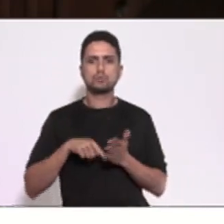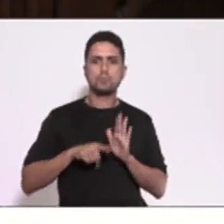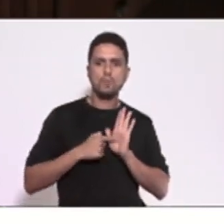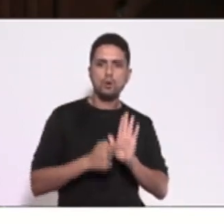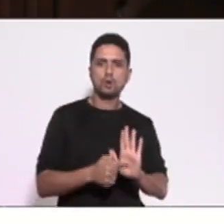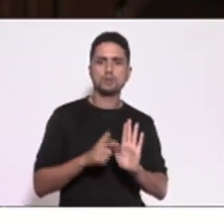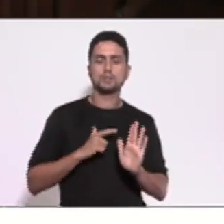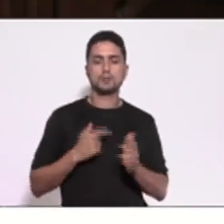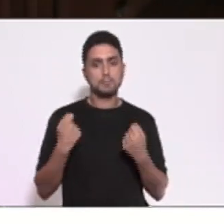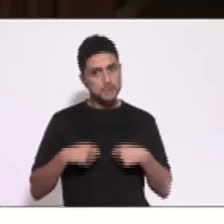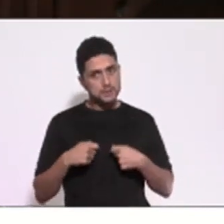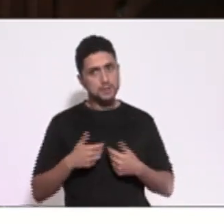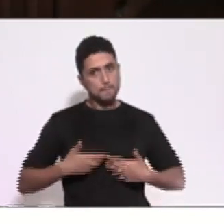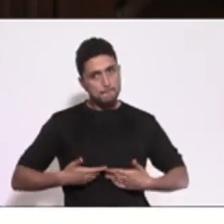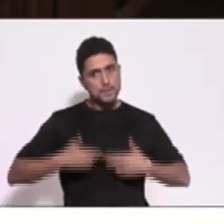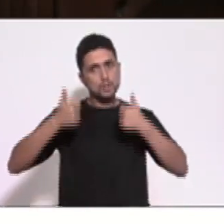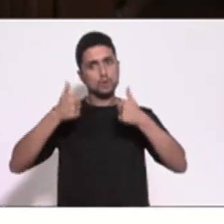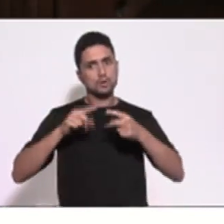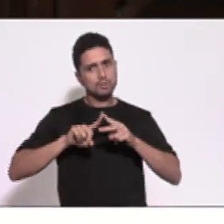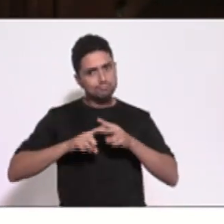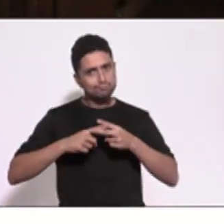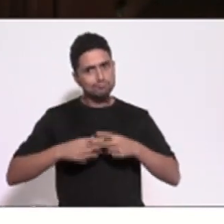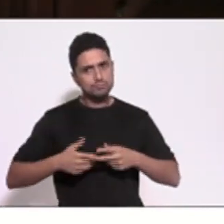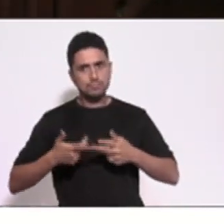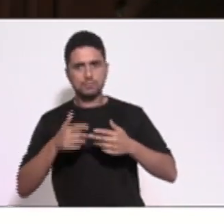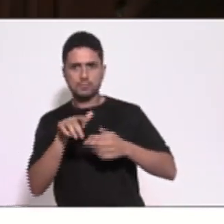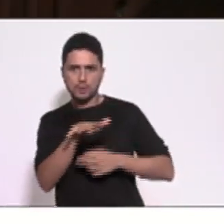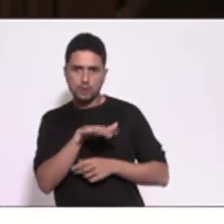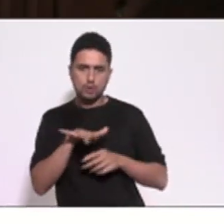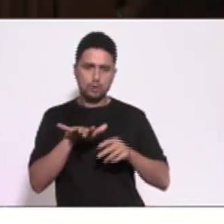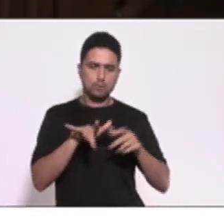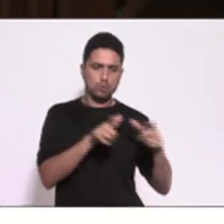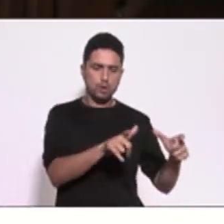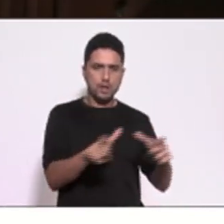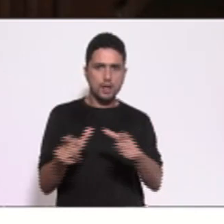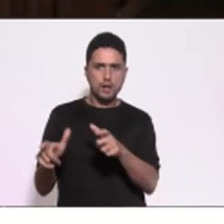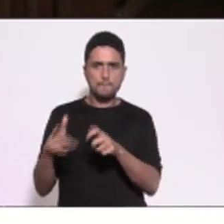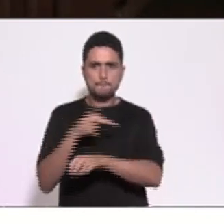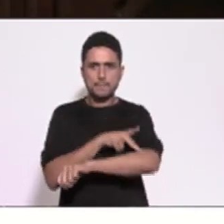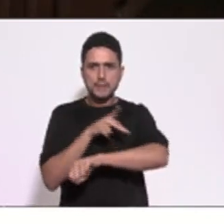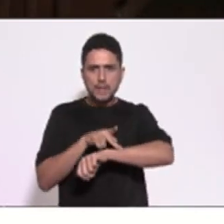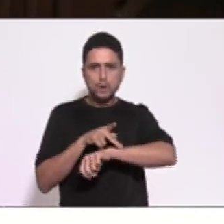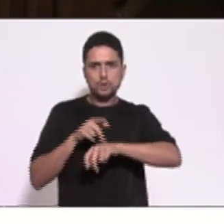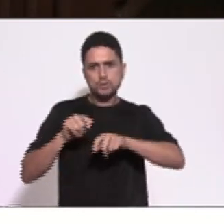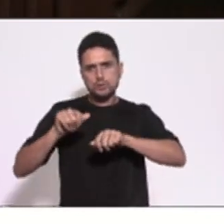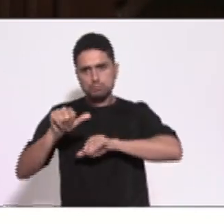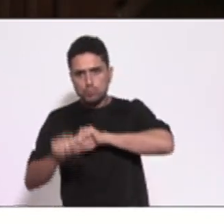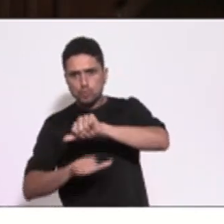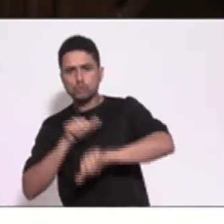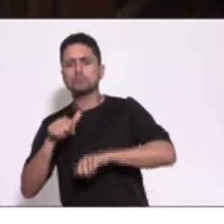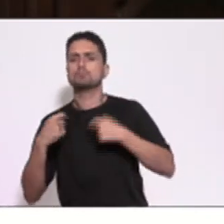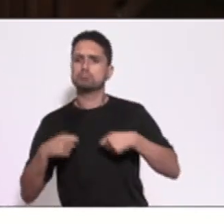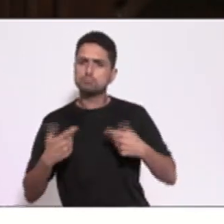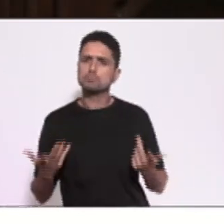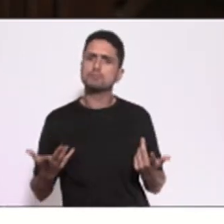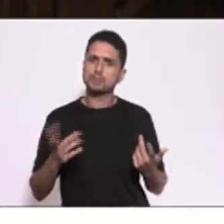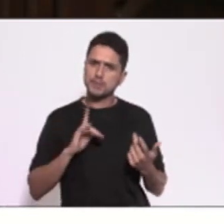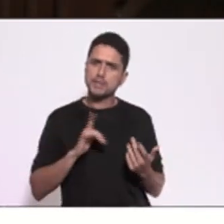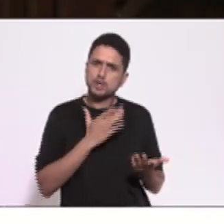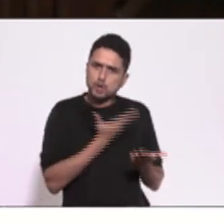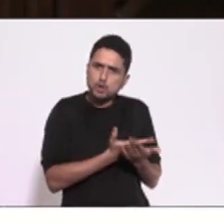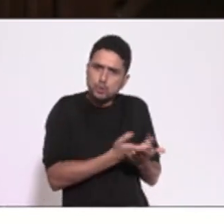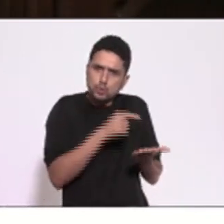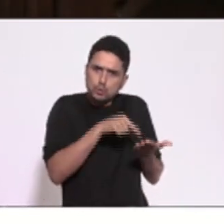de aprimorar e modernizar os ambientes pedagógicos. Tudo isso a pesquisa educacional tem mostrado. Aliás, o Brasil é um